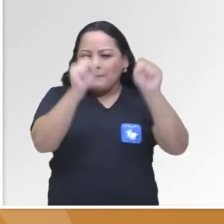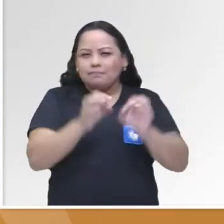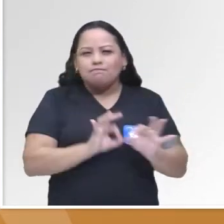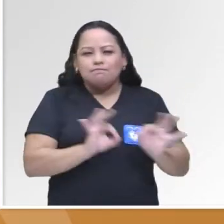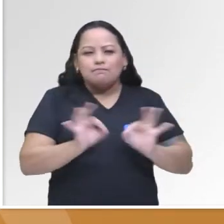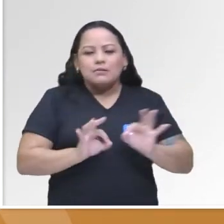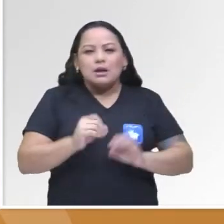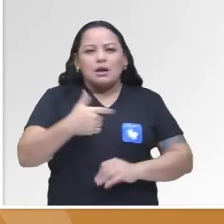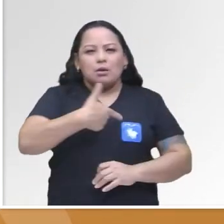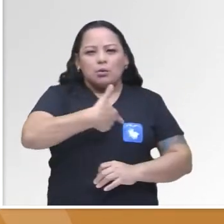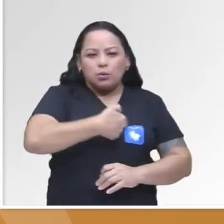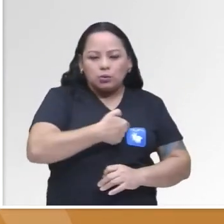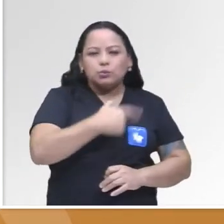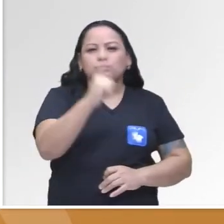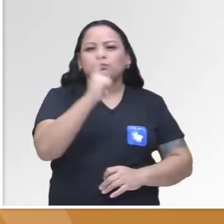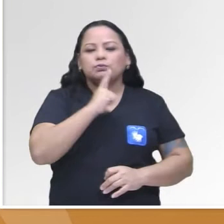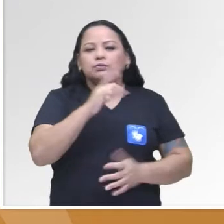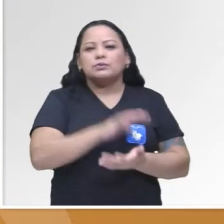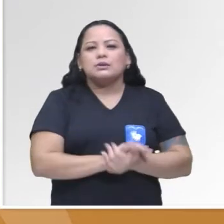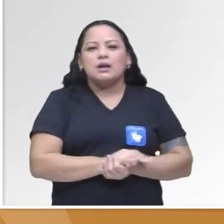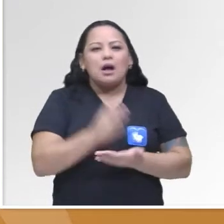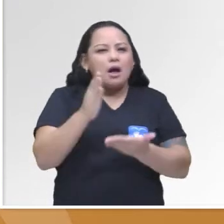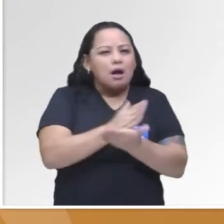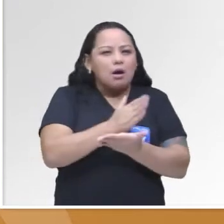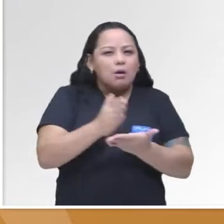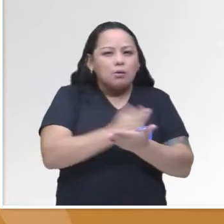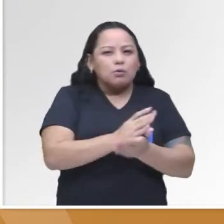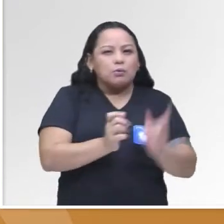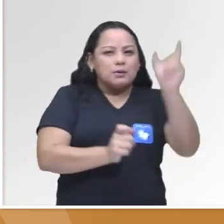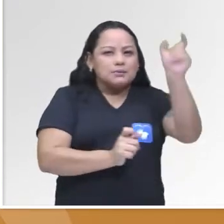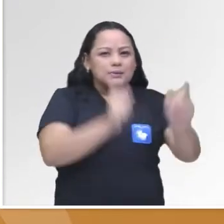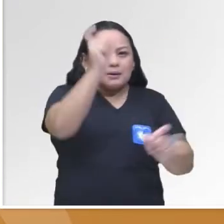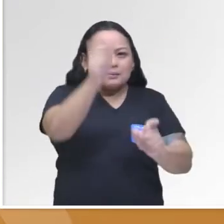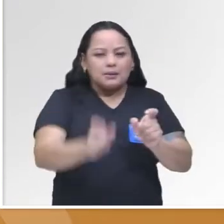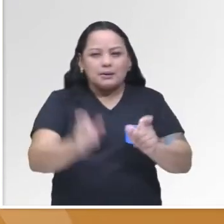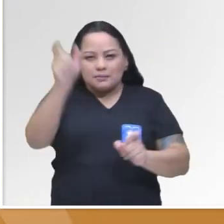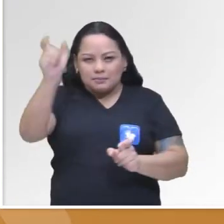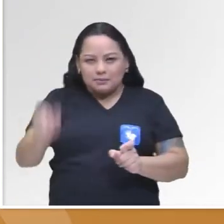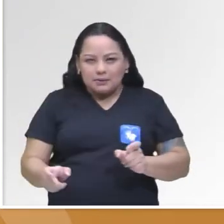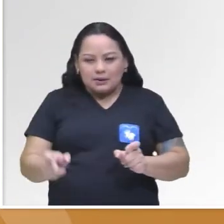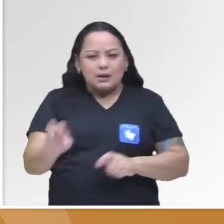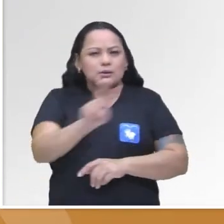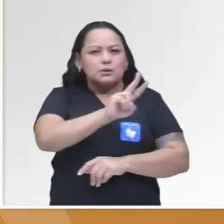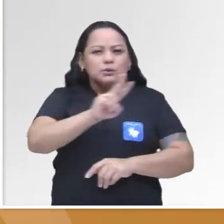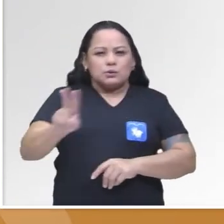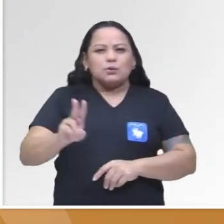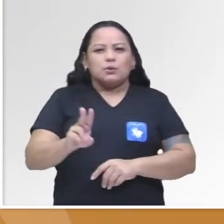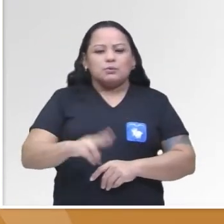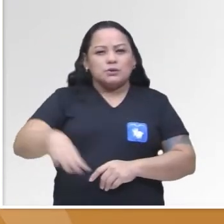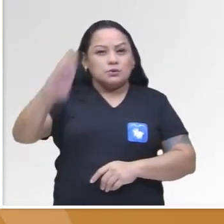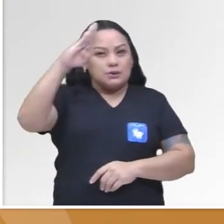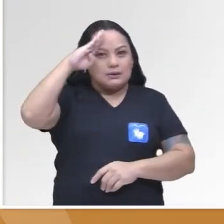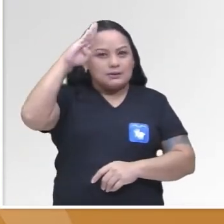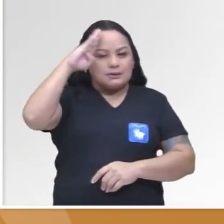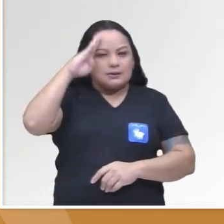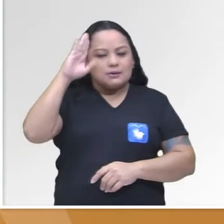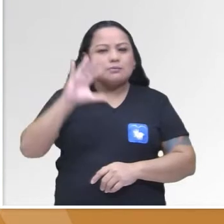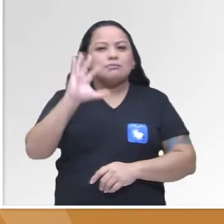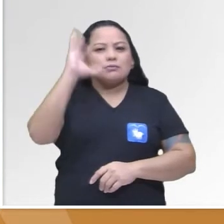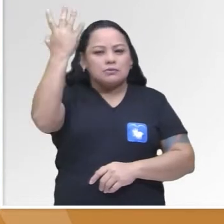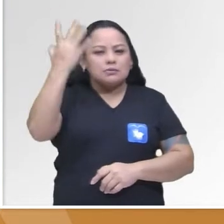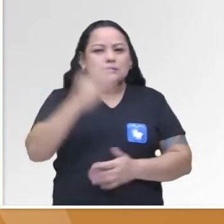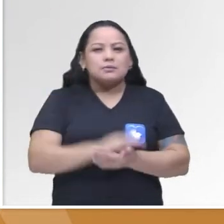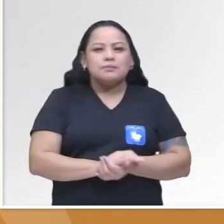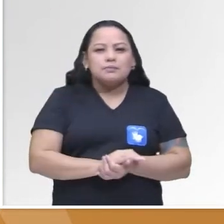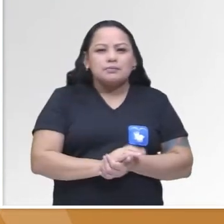Vargas vai trazer algumas figuras, tá? Grandes nomes ali do Exército naquele momento, para dentro do